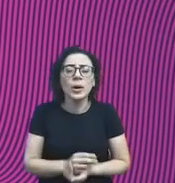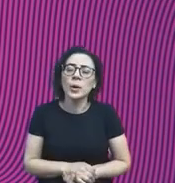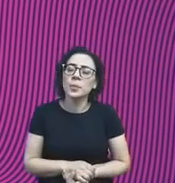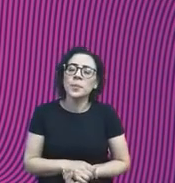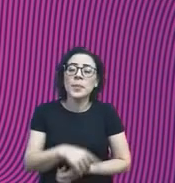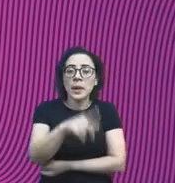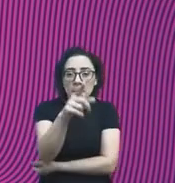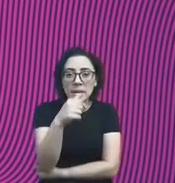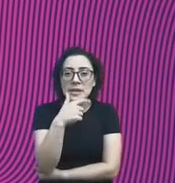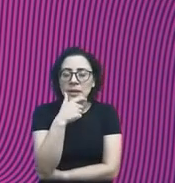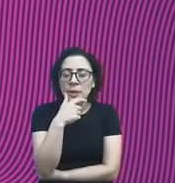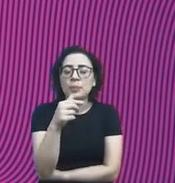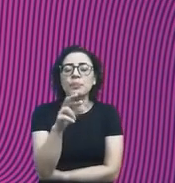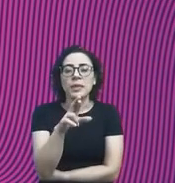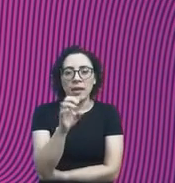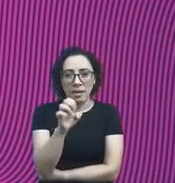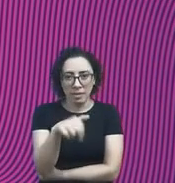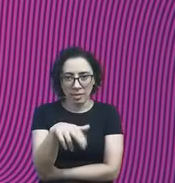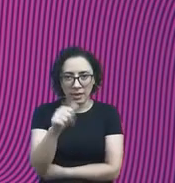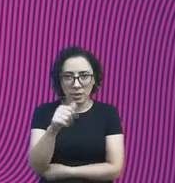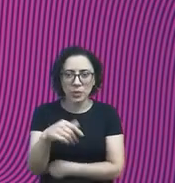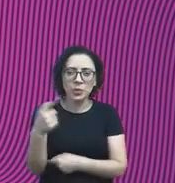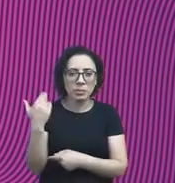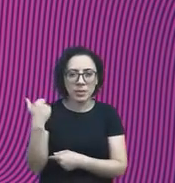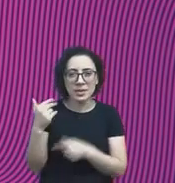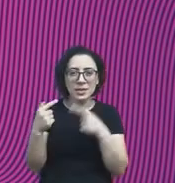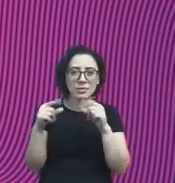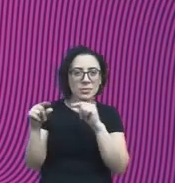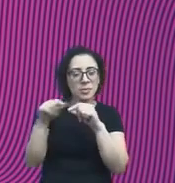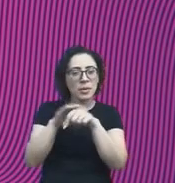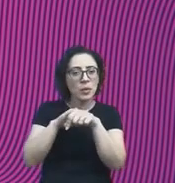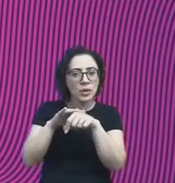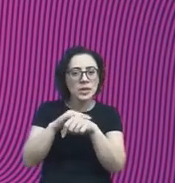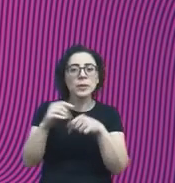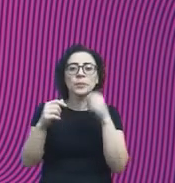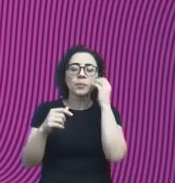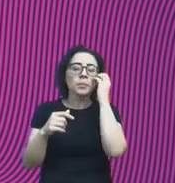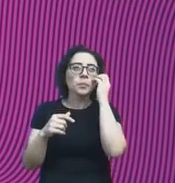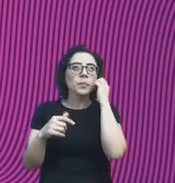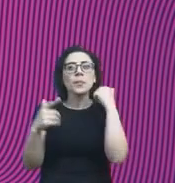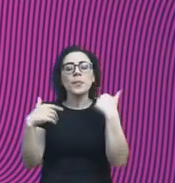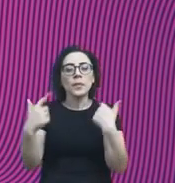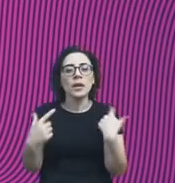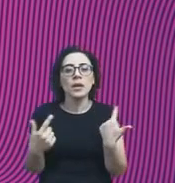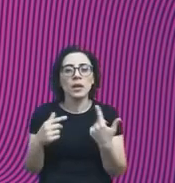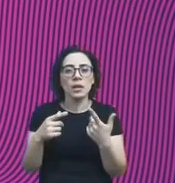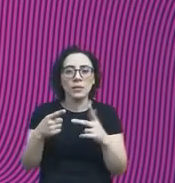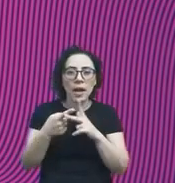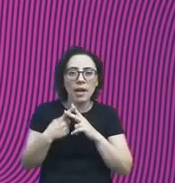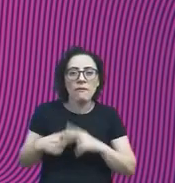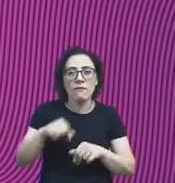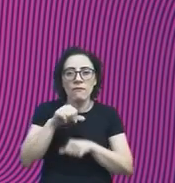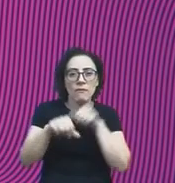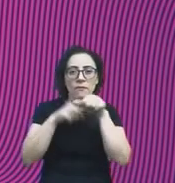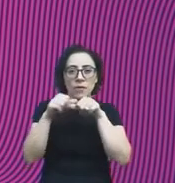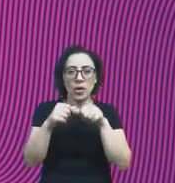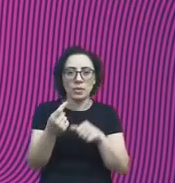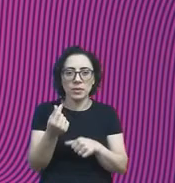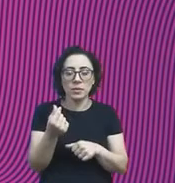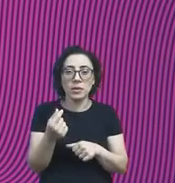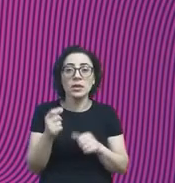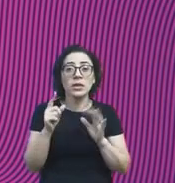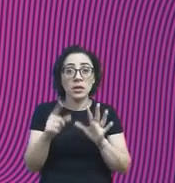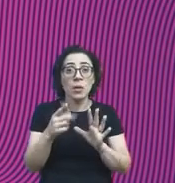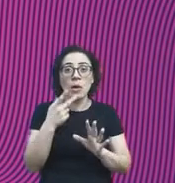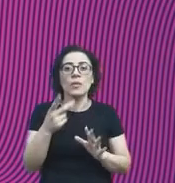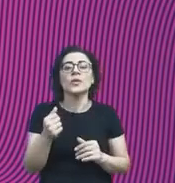que a gente teve de reforma tributária, que quando o setor de saúde resolve atuar de maneira conjunta, ele é muito forte, né? Então, pensando